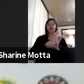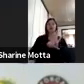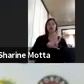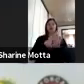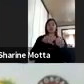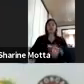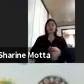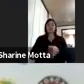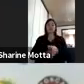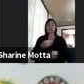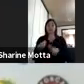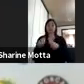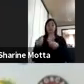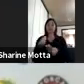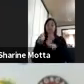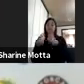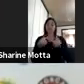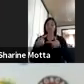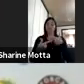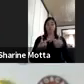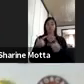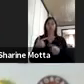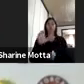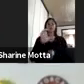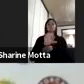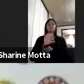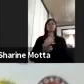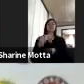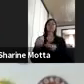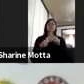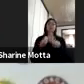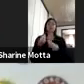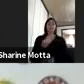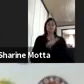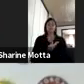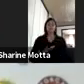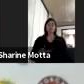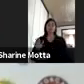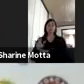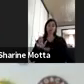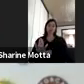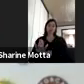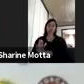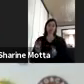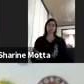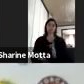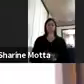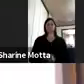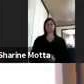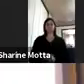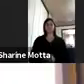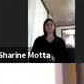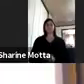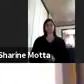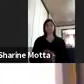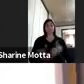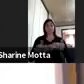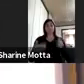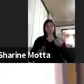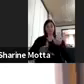garantias fundamentais? Como é que o Estado faz para garantir? Então, a